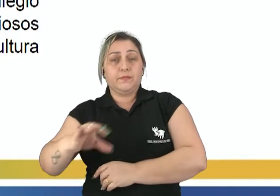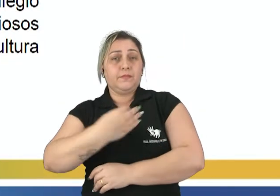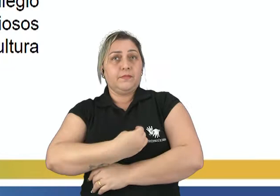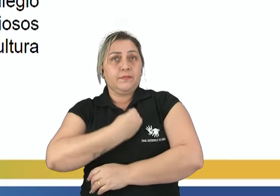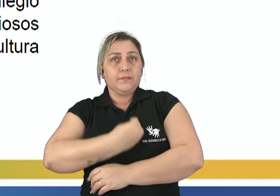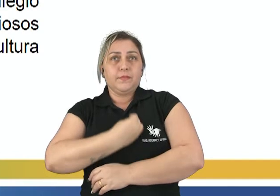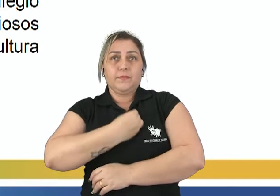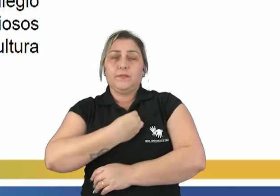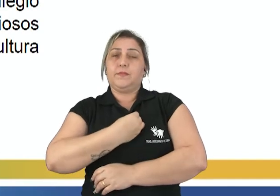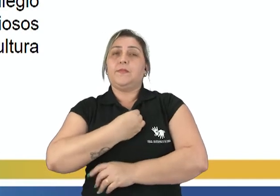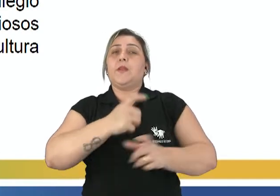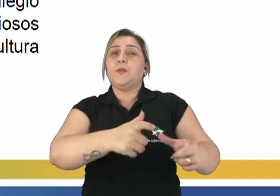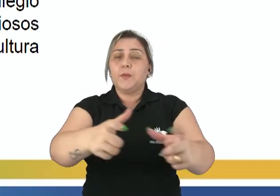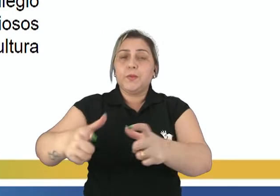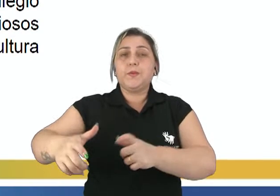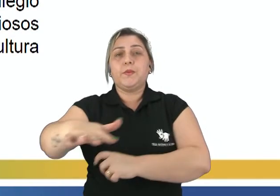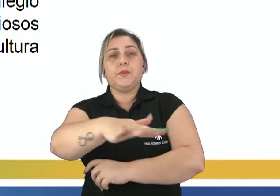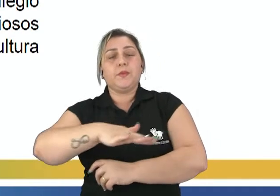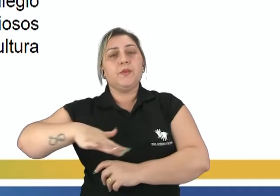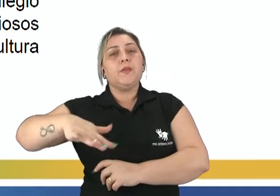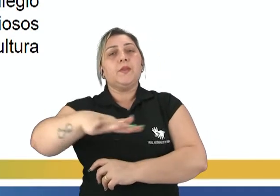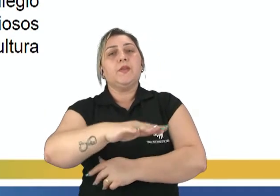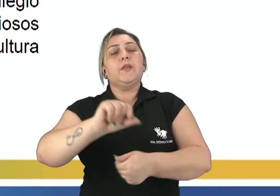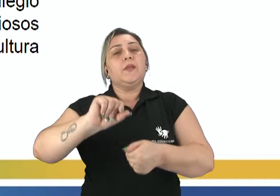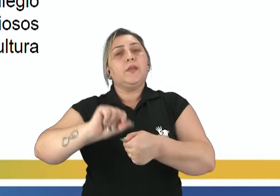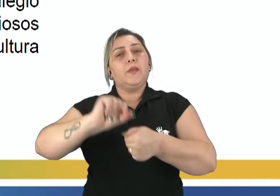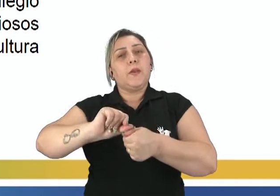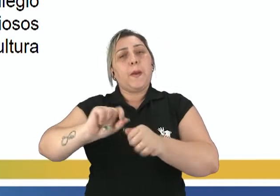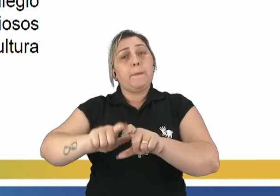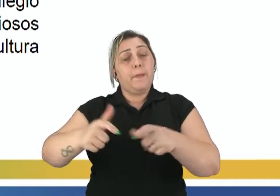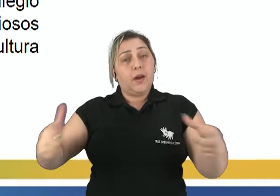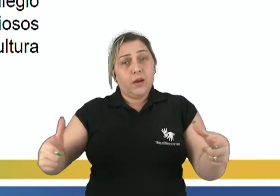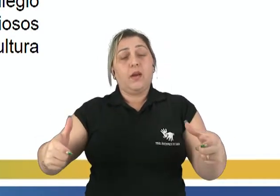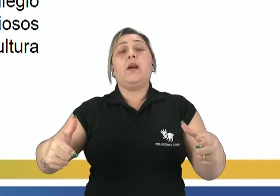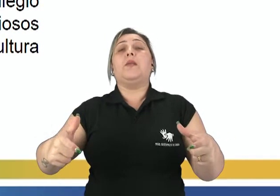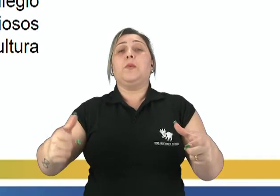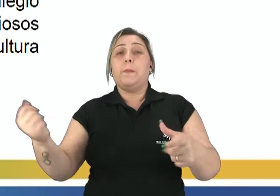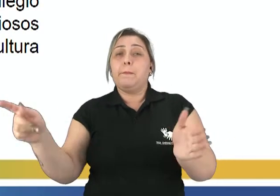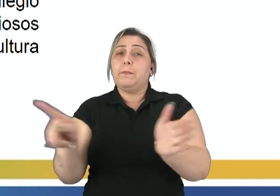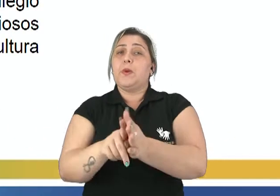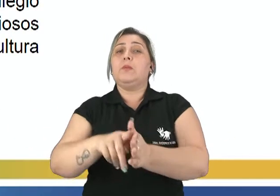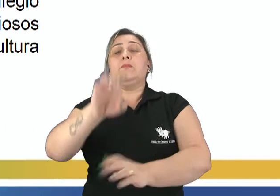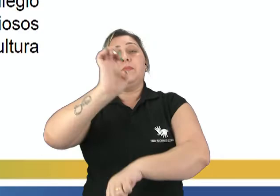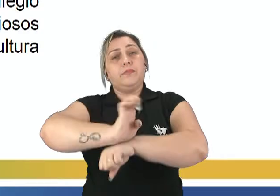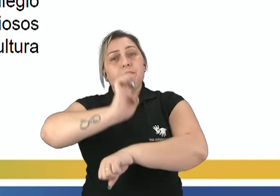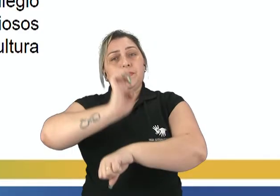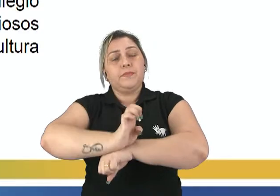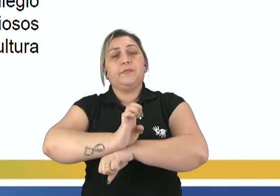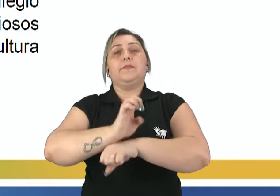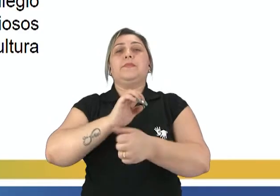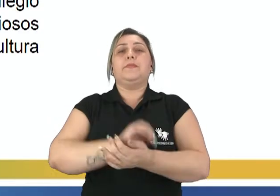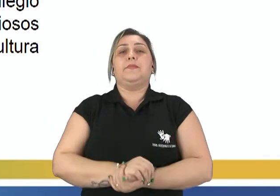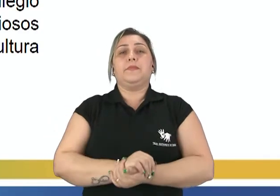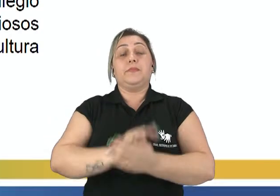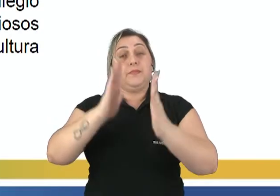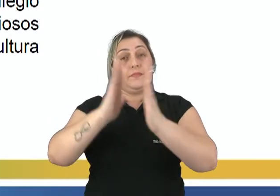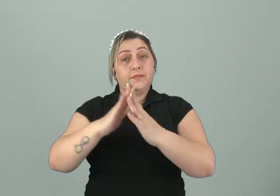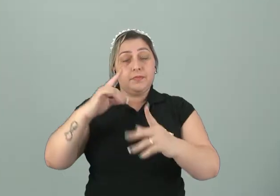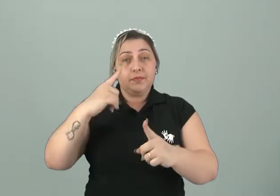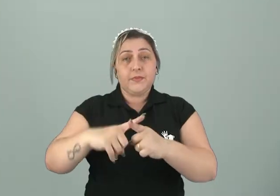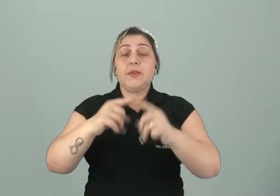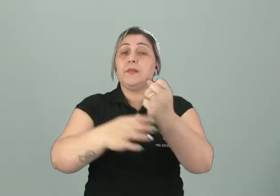Católica estava presente em todos os âmbitos sociais, exercendo um poder maior até que o do próprio Estado. Então, muitas